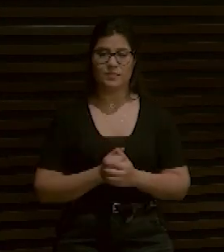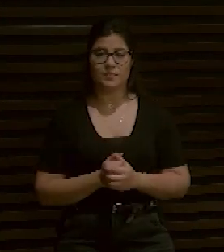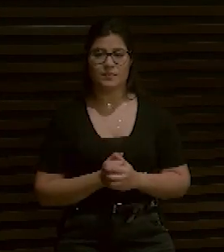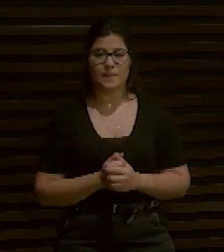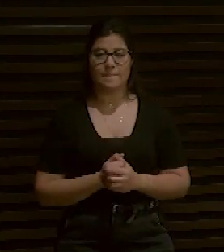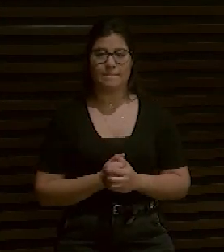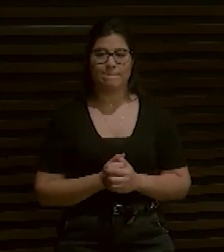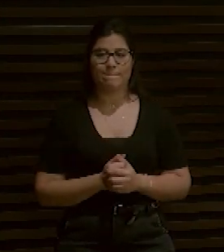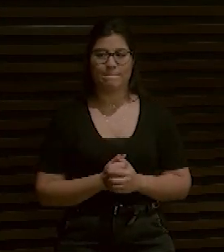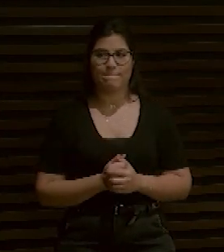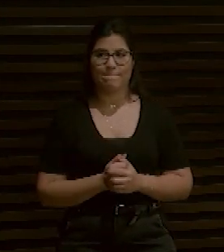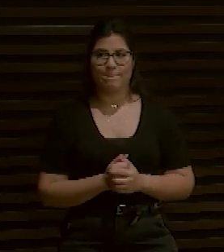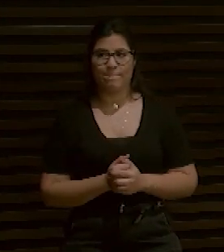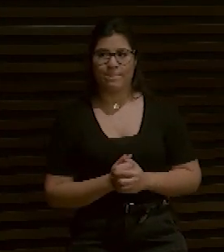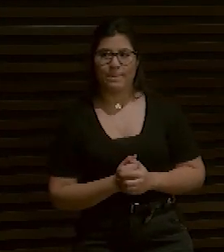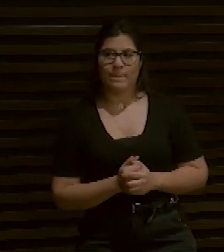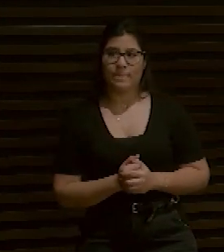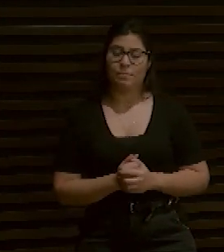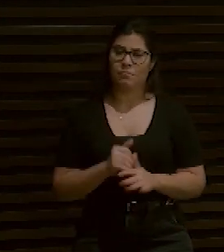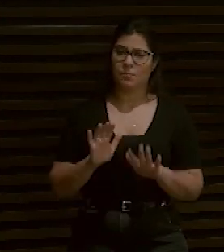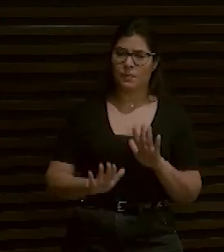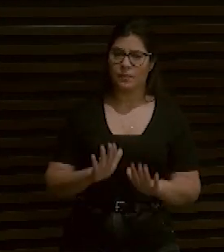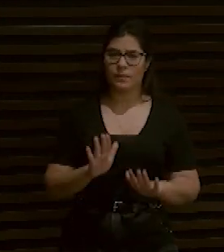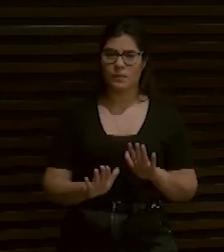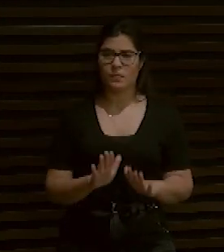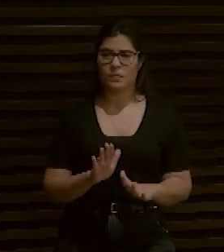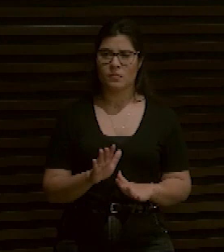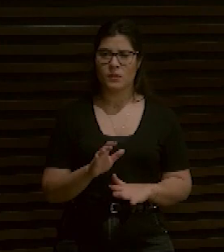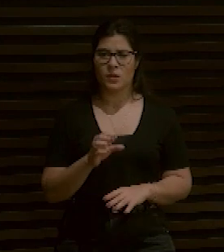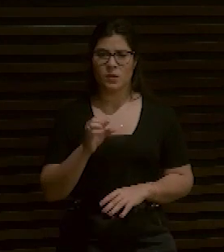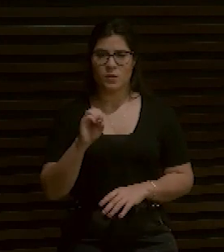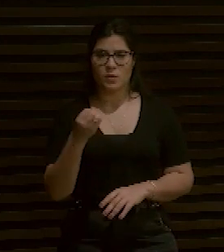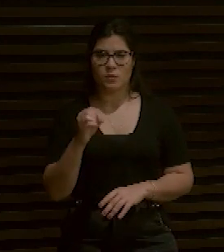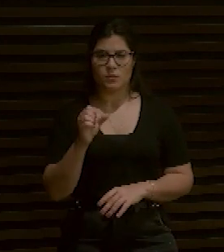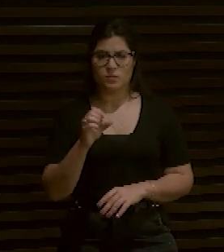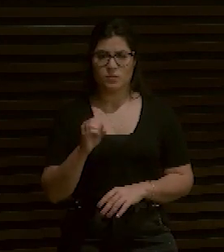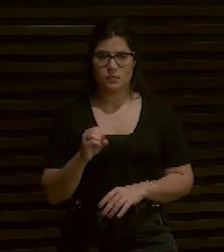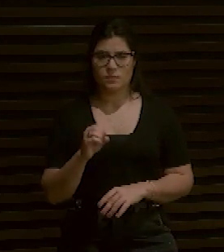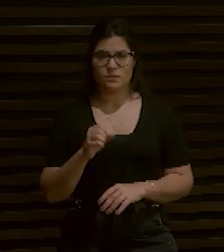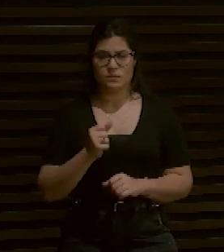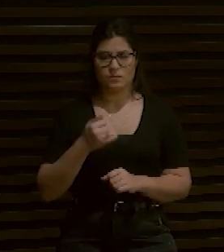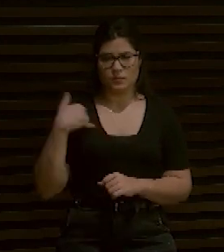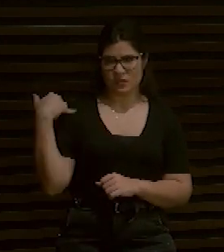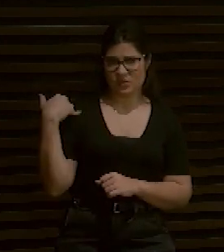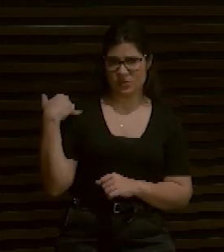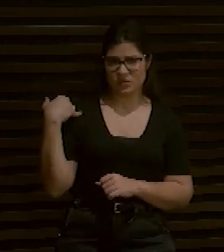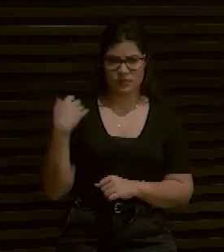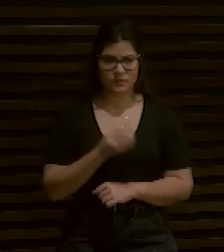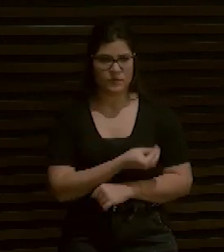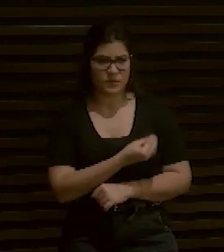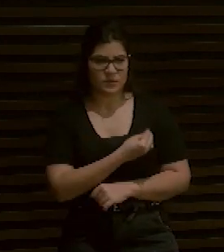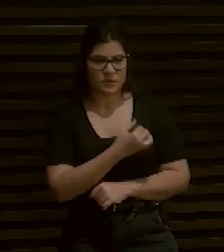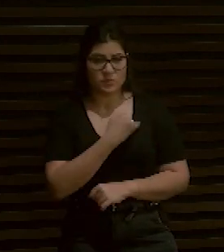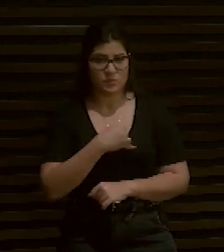quando ele escreve essa carta. Possivelmente com 80, 90 anos de vida. E a gente nota um